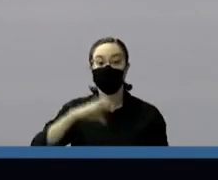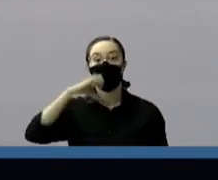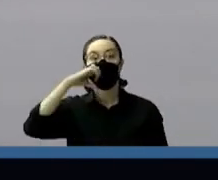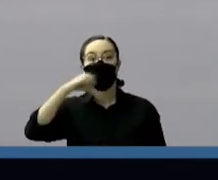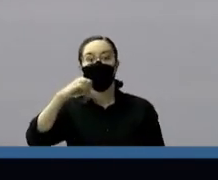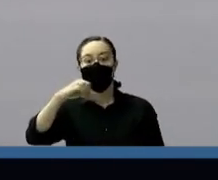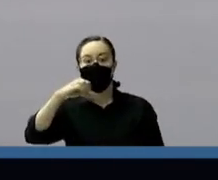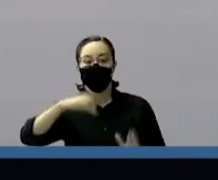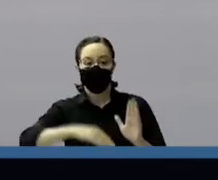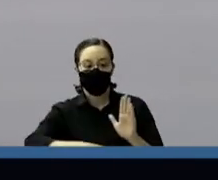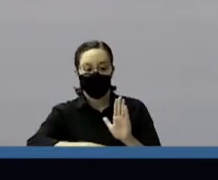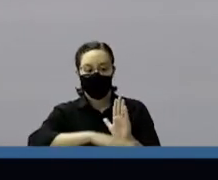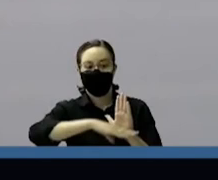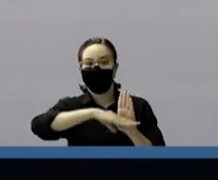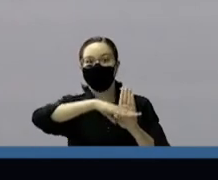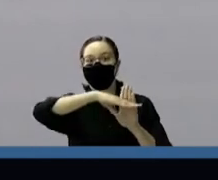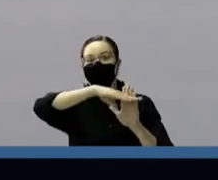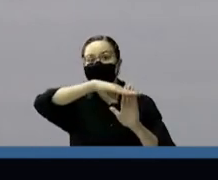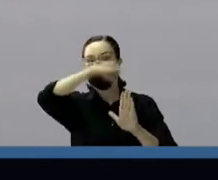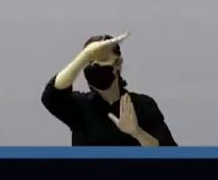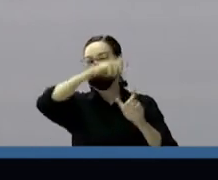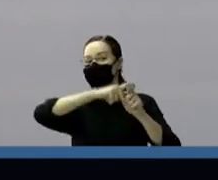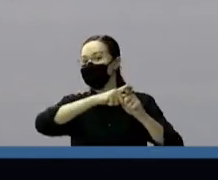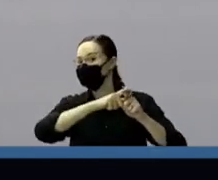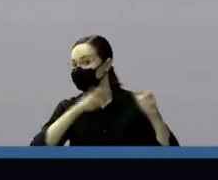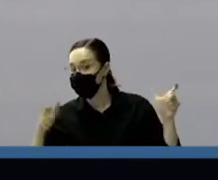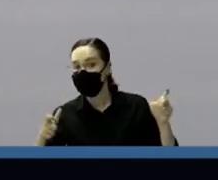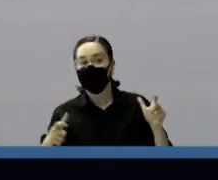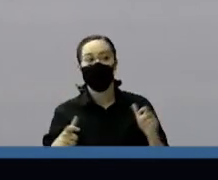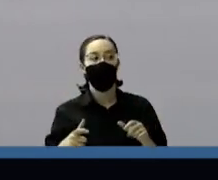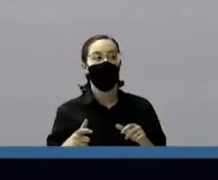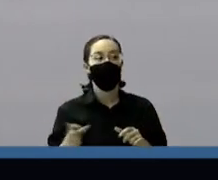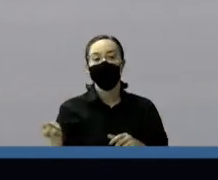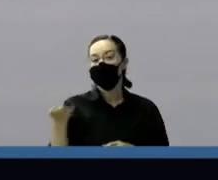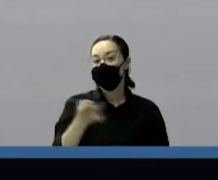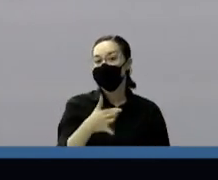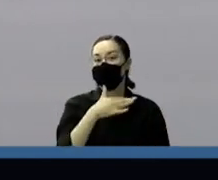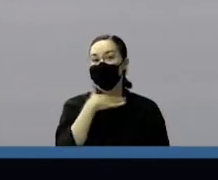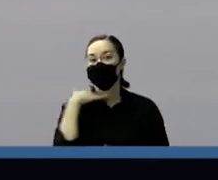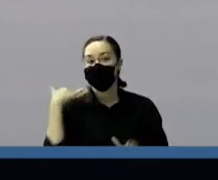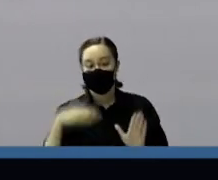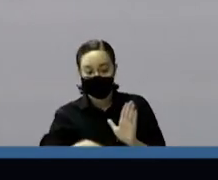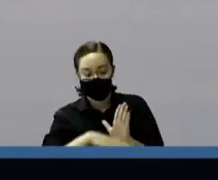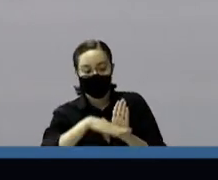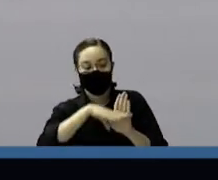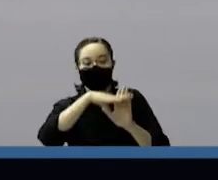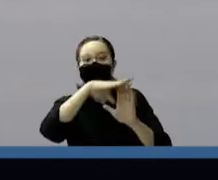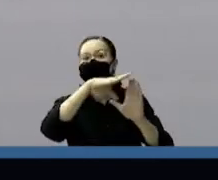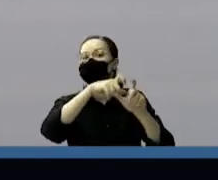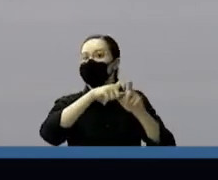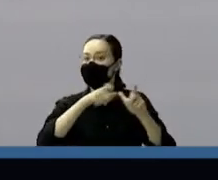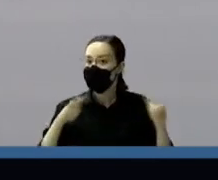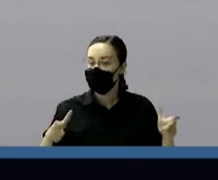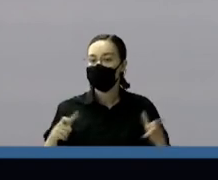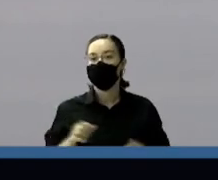média móvel muito elevada, número de óbitos muito elevado, e também